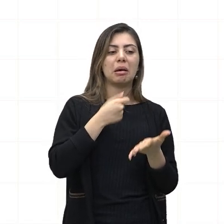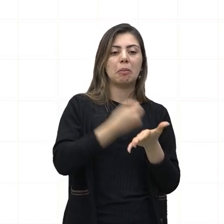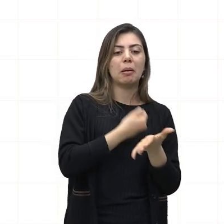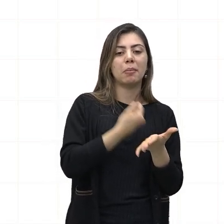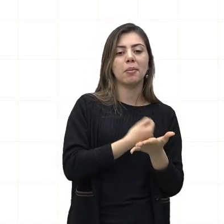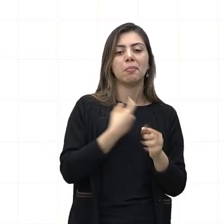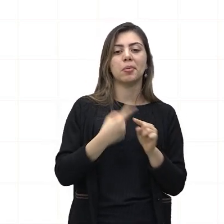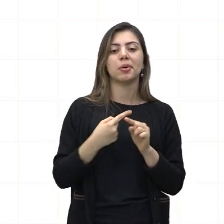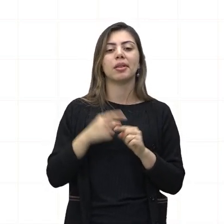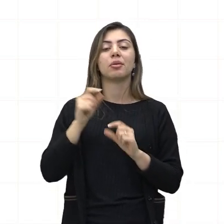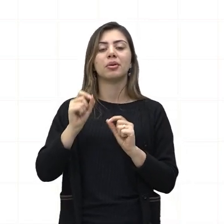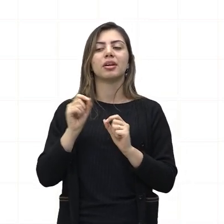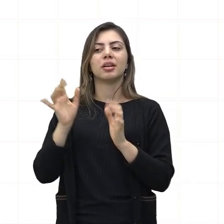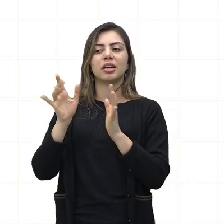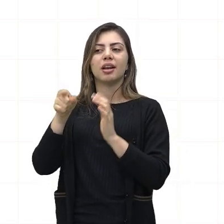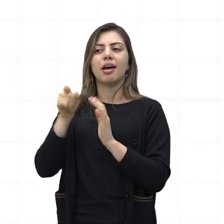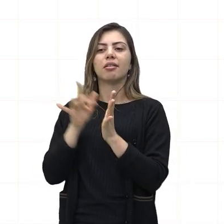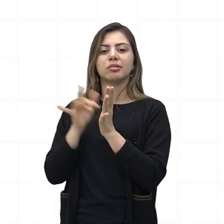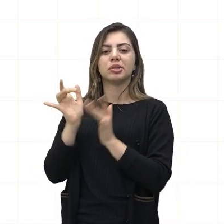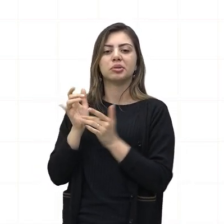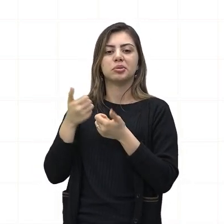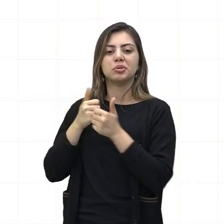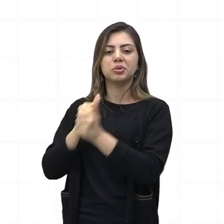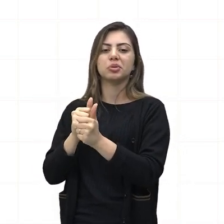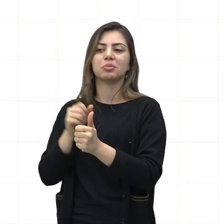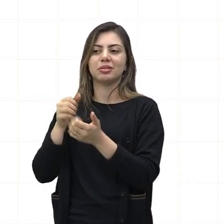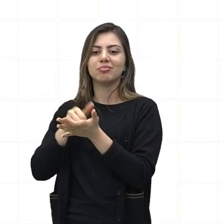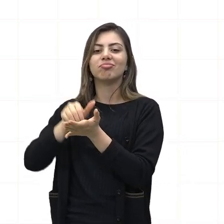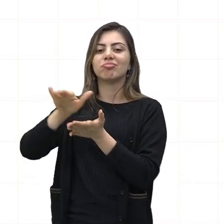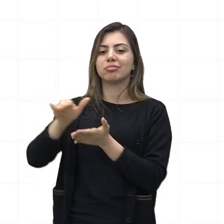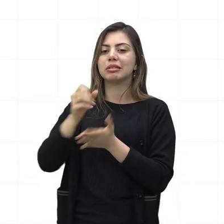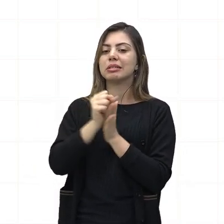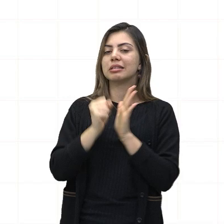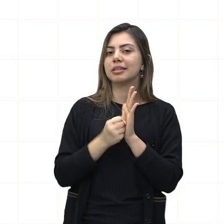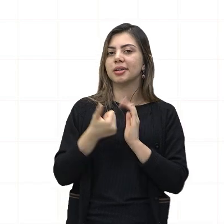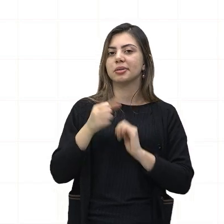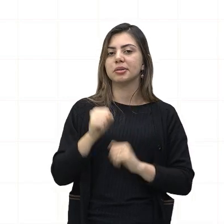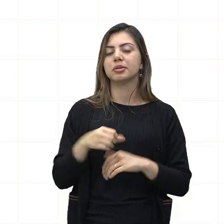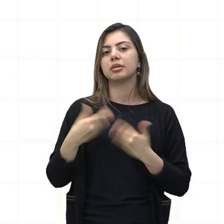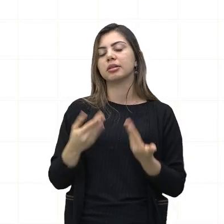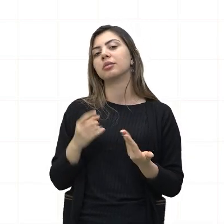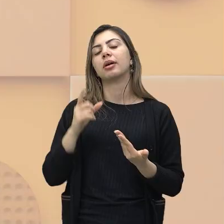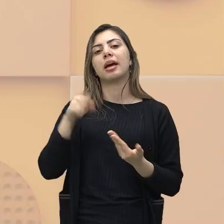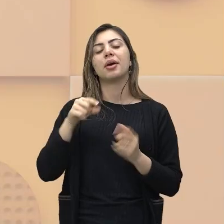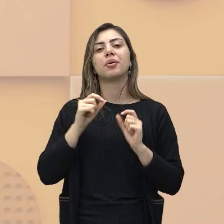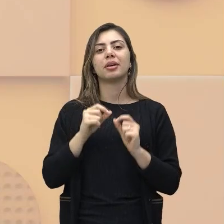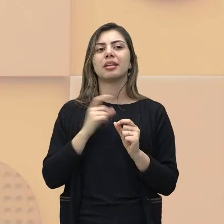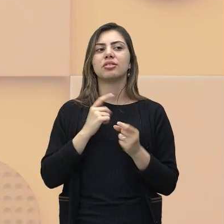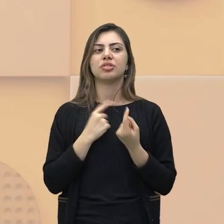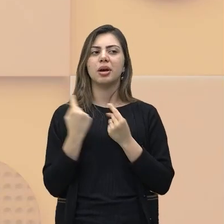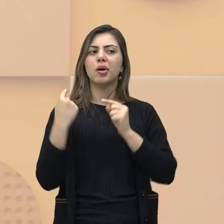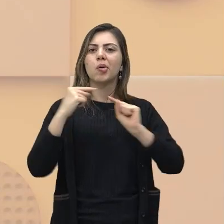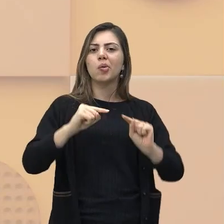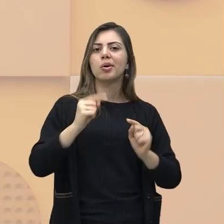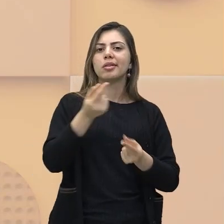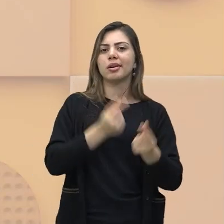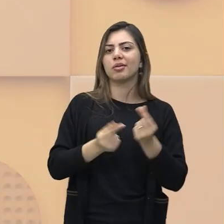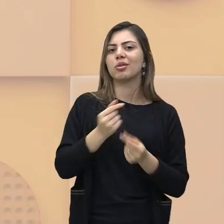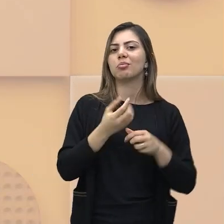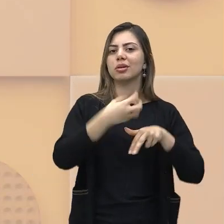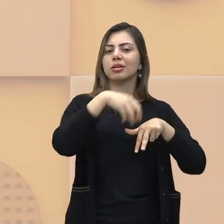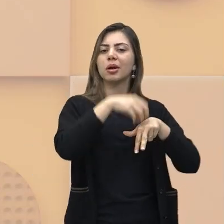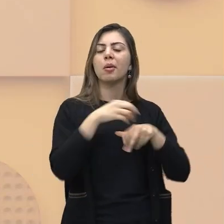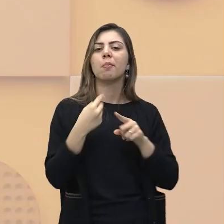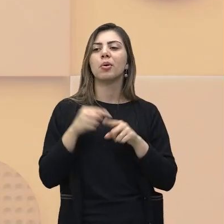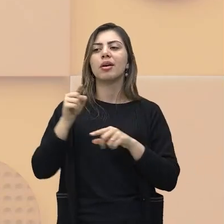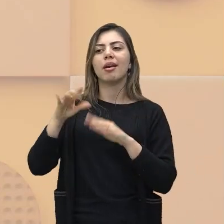a expulsão dos jesuítas no século XVIII, porque representavam, como eu disse para vocês, uma ameaça à economia da coroa, porque a igreja